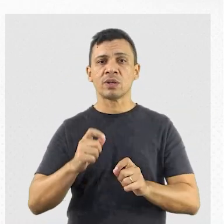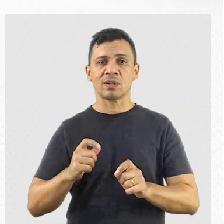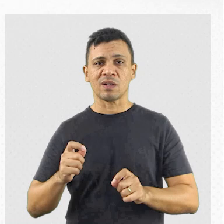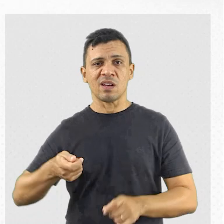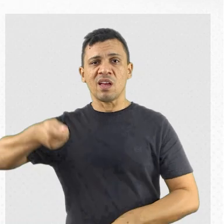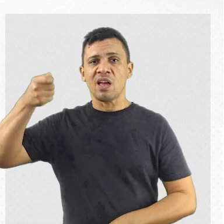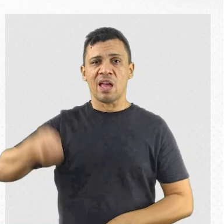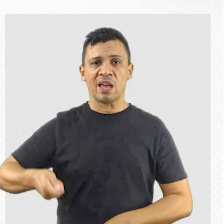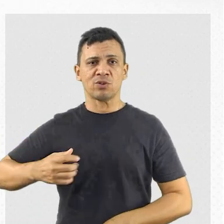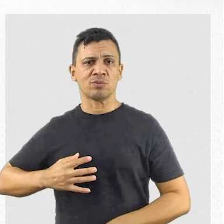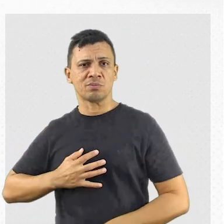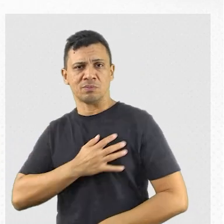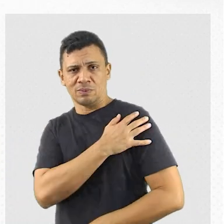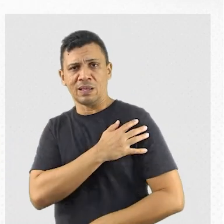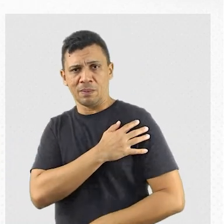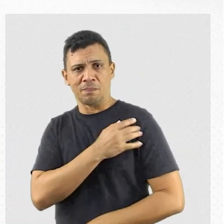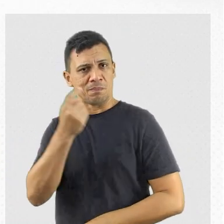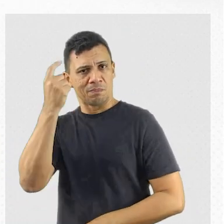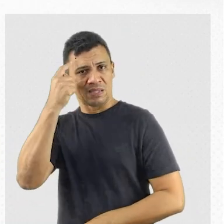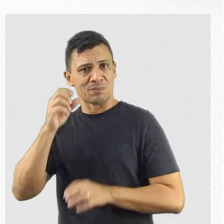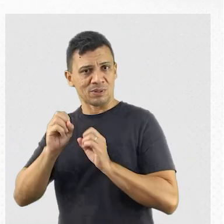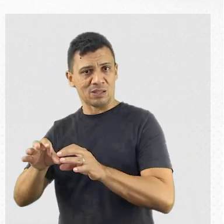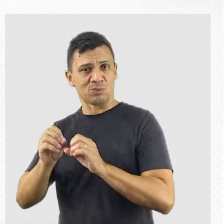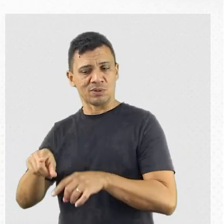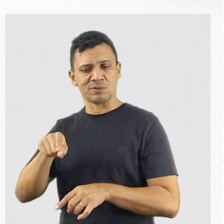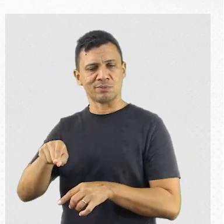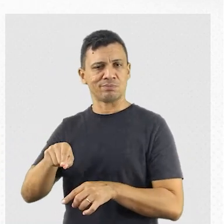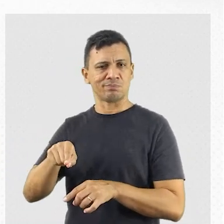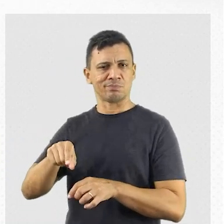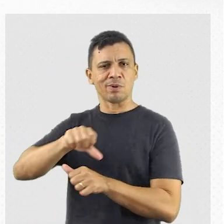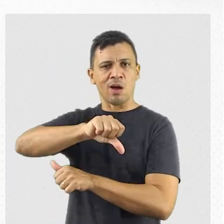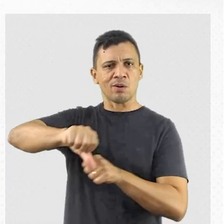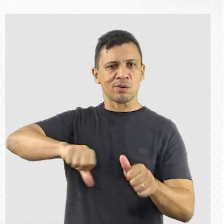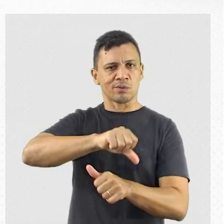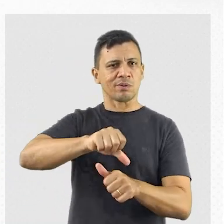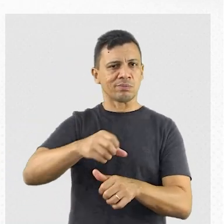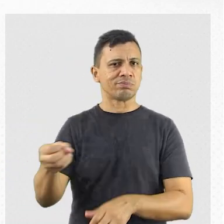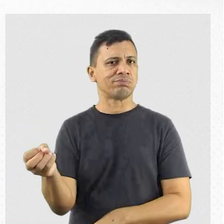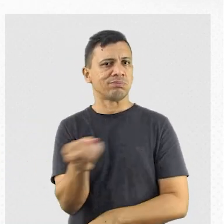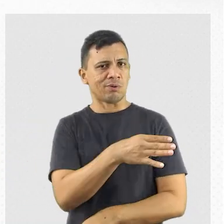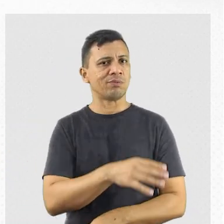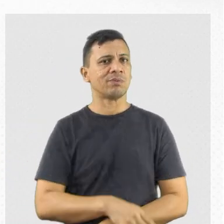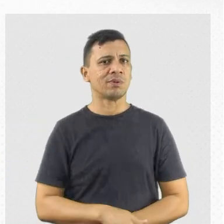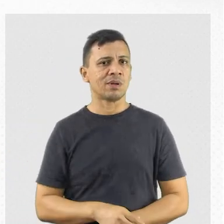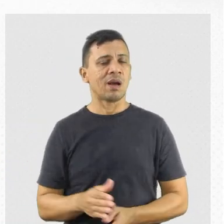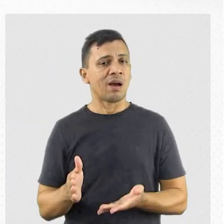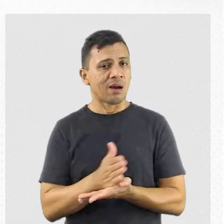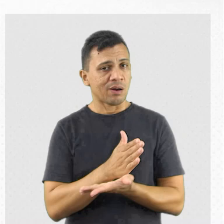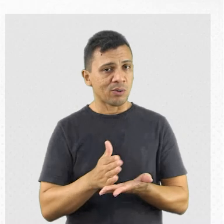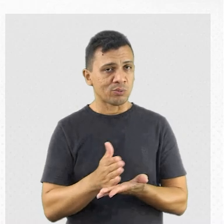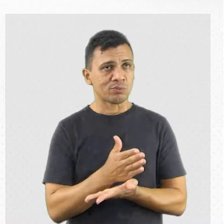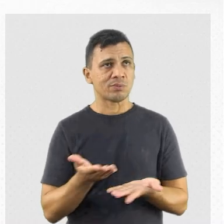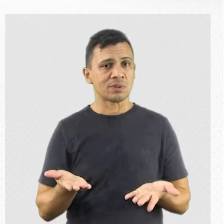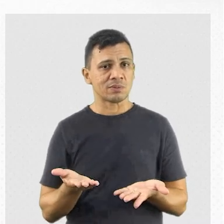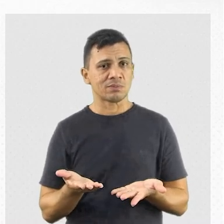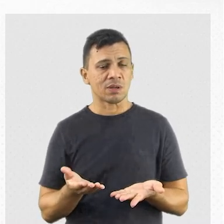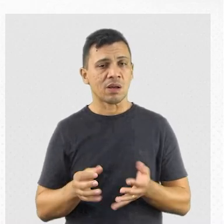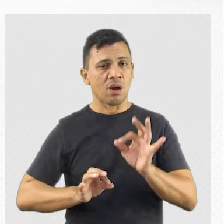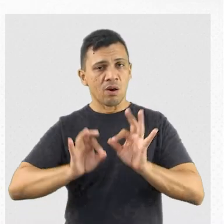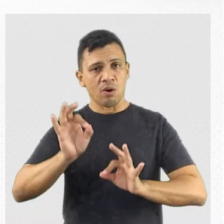empresário. Estou falando realmente de gente que tem muita grana, né? Que